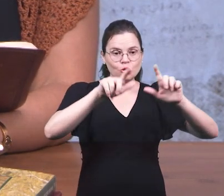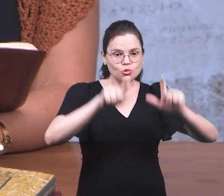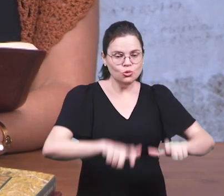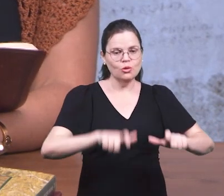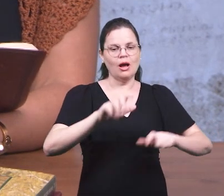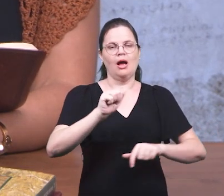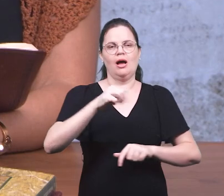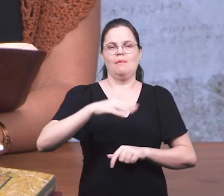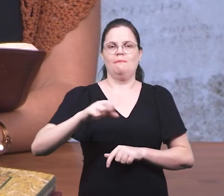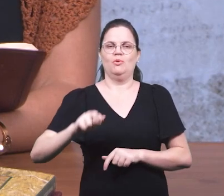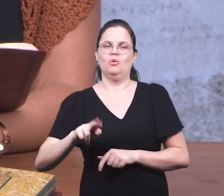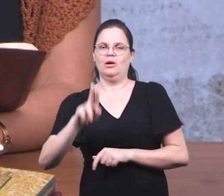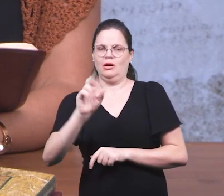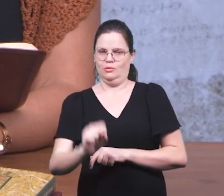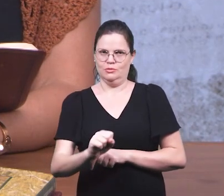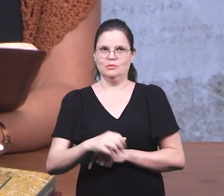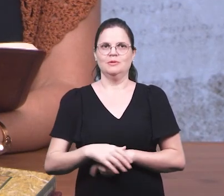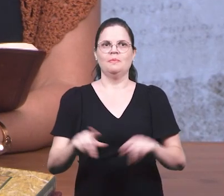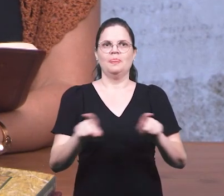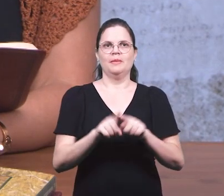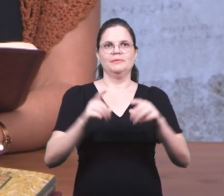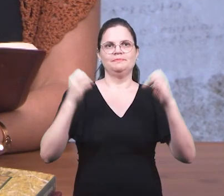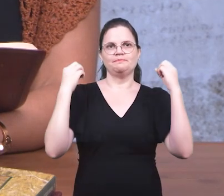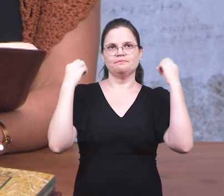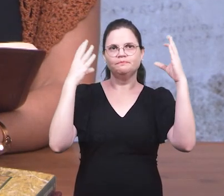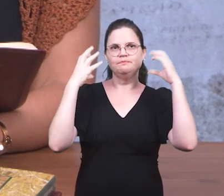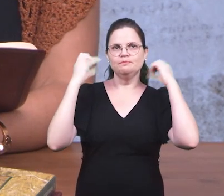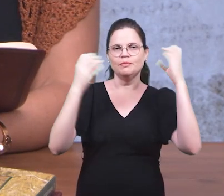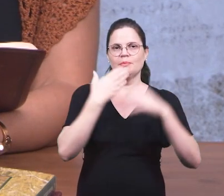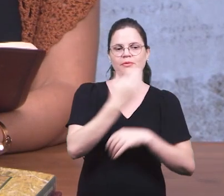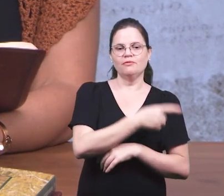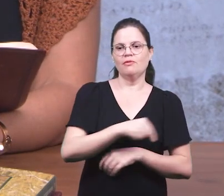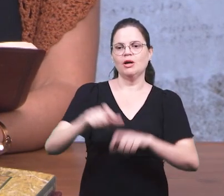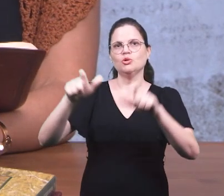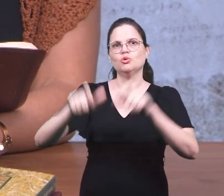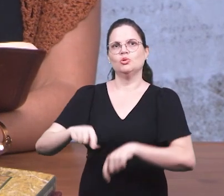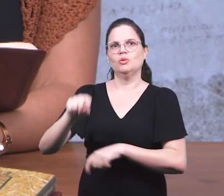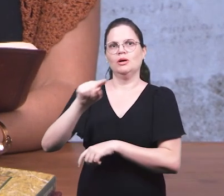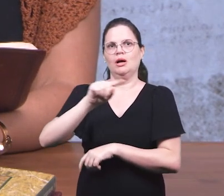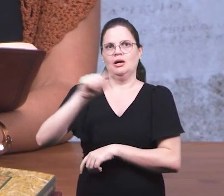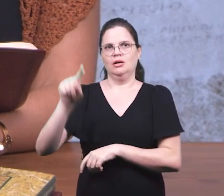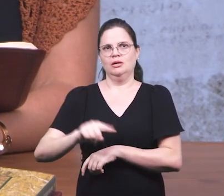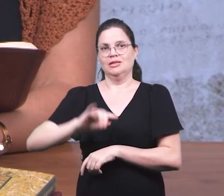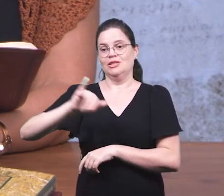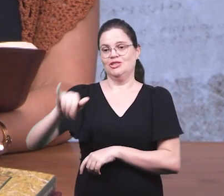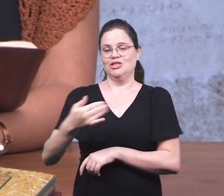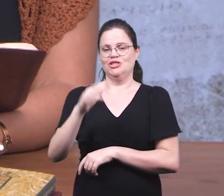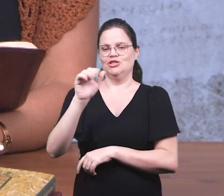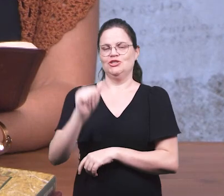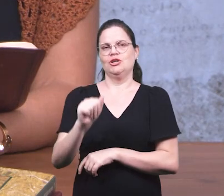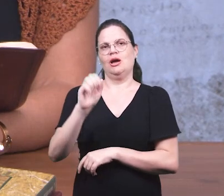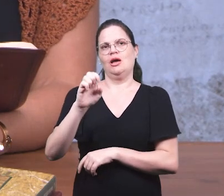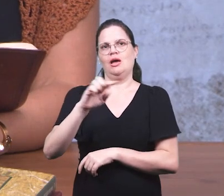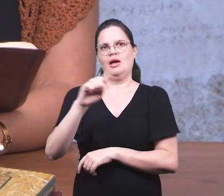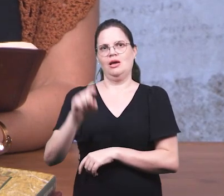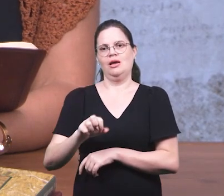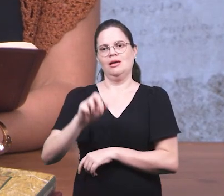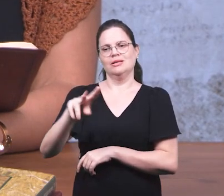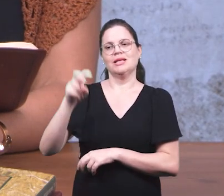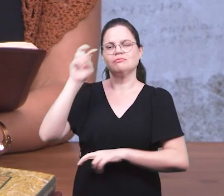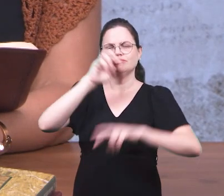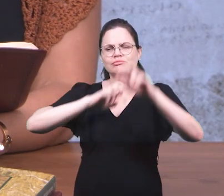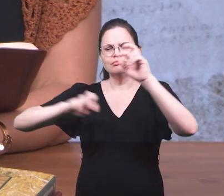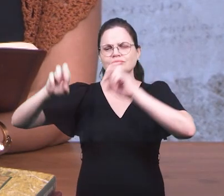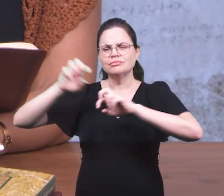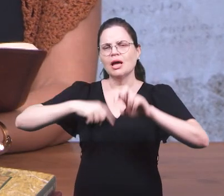amorreus. Depois mandou Moisés espiar a Jaézer e tomaram as suas aldeias, e